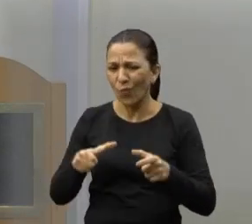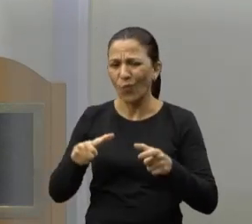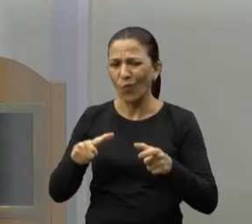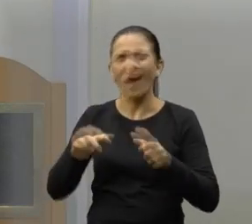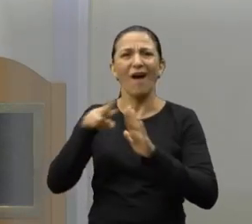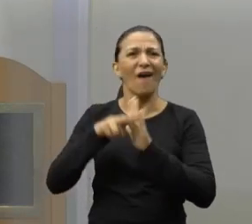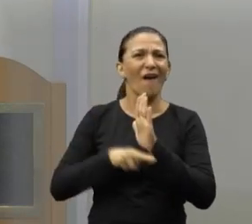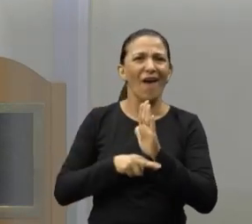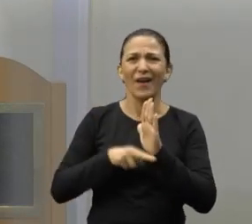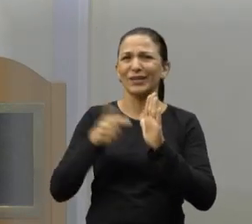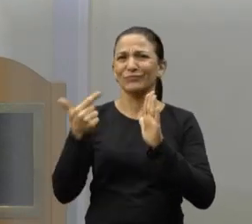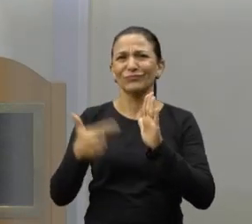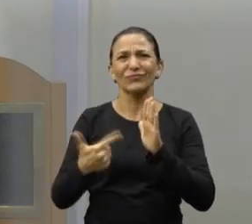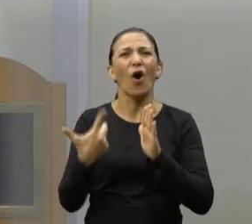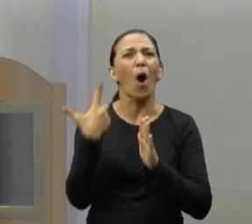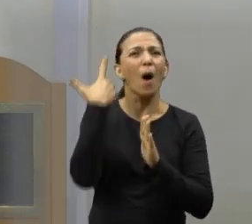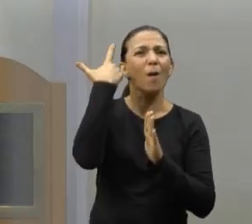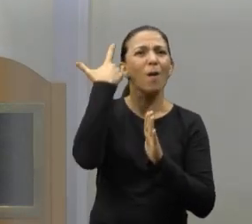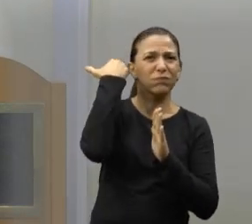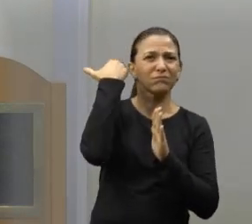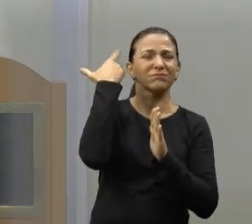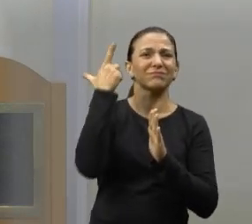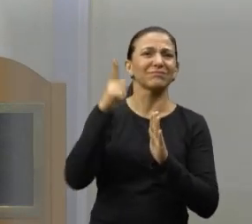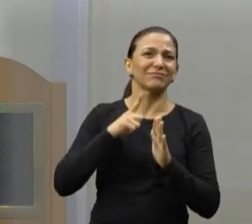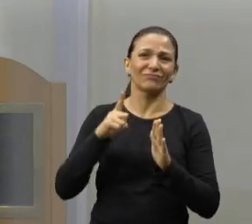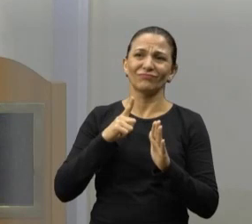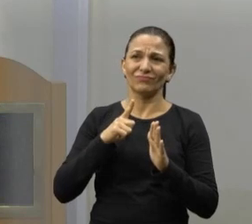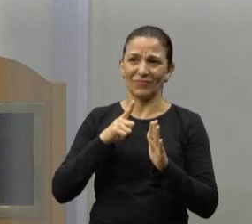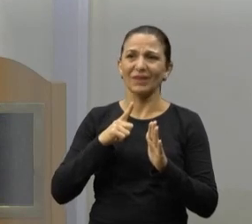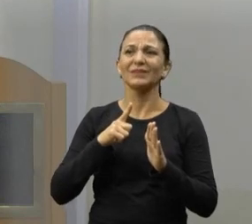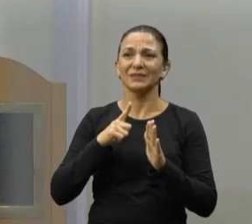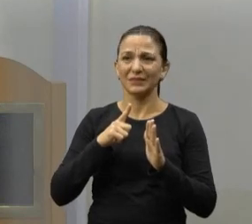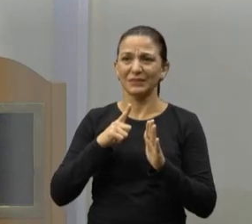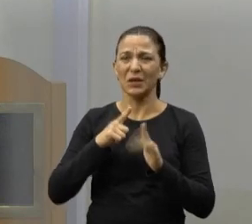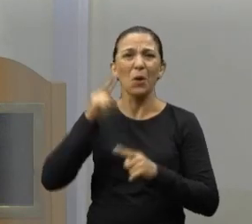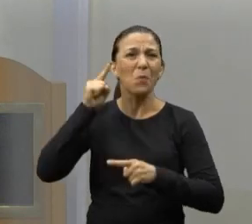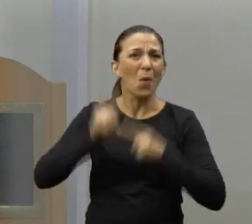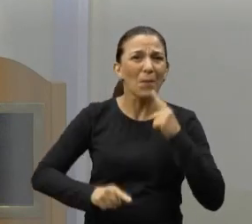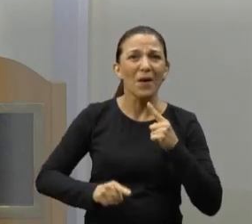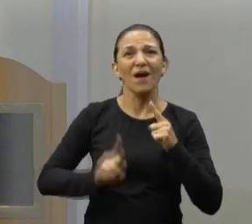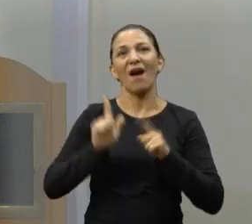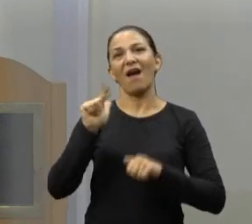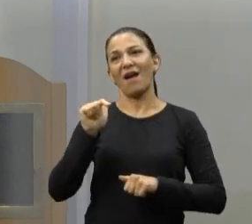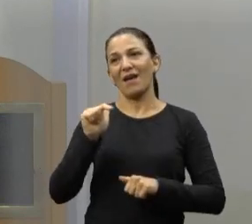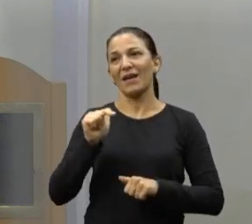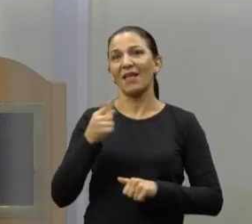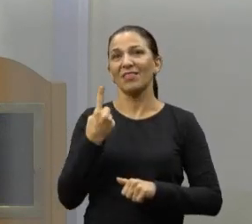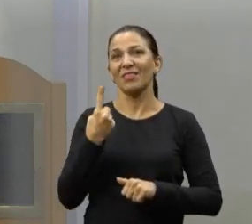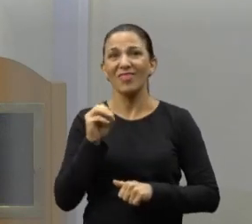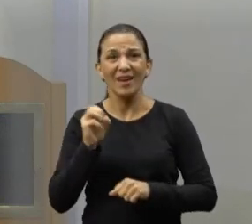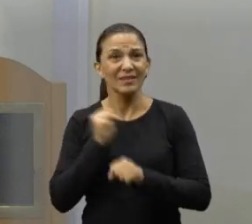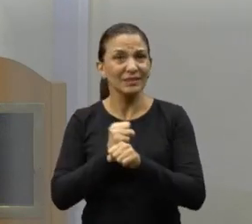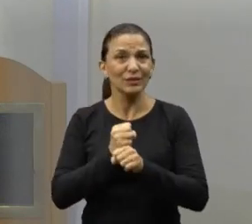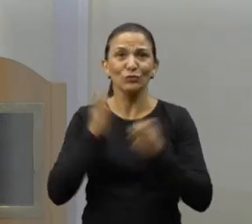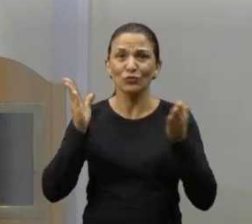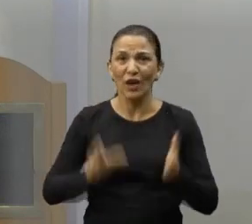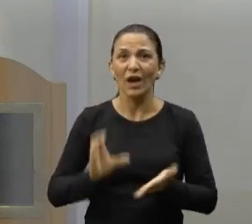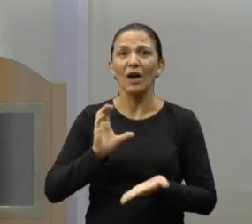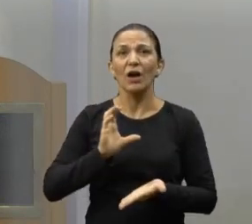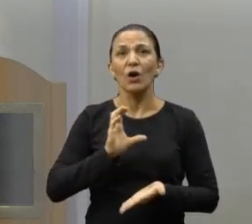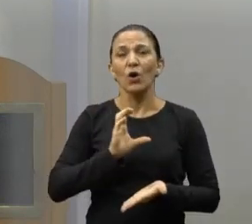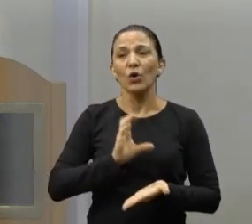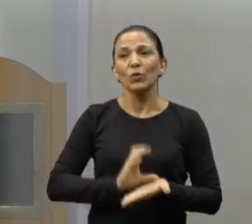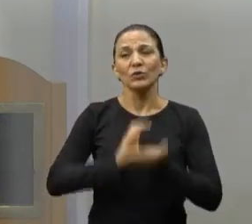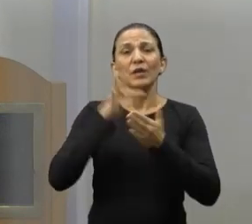normas eles multilavam as orelhas dos animais O que é proibido né a mais de dez anos pelo Conselho